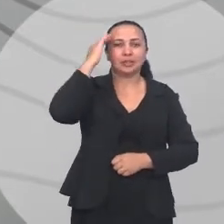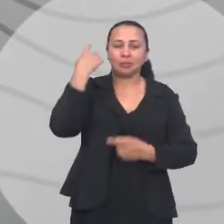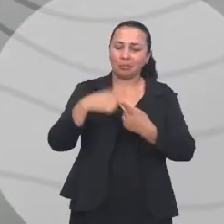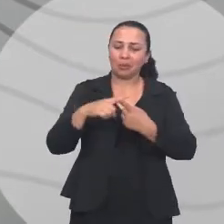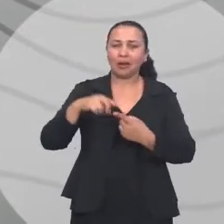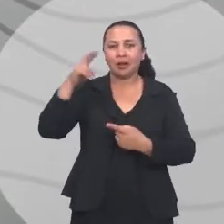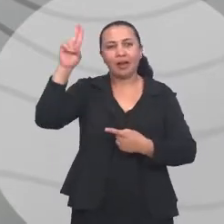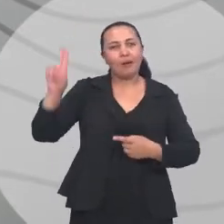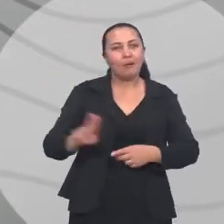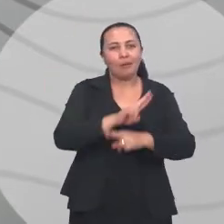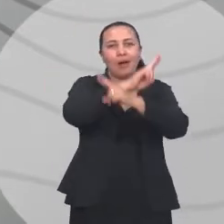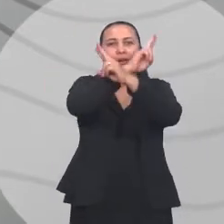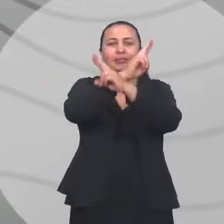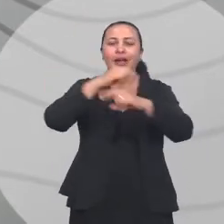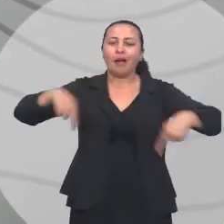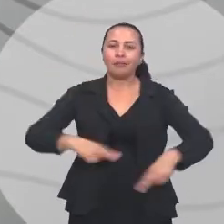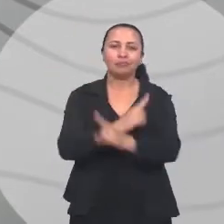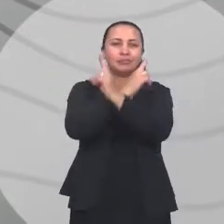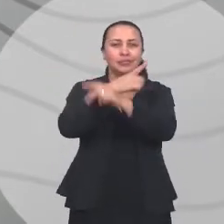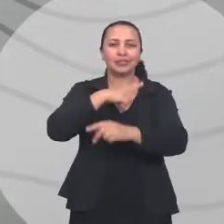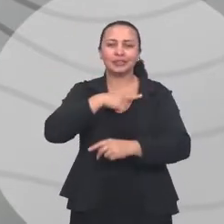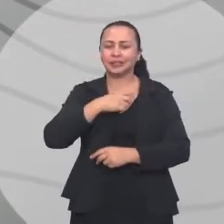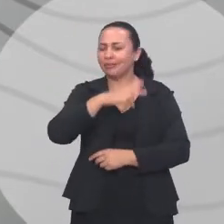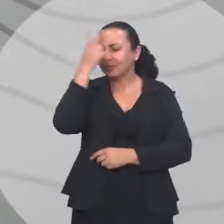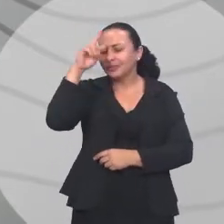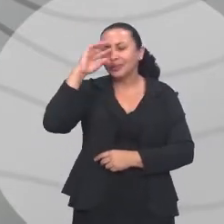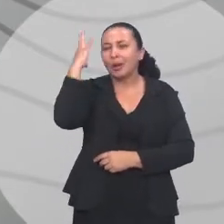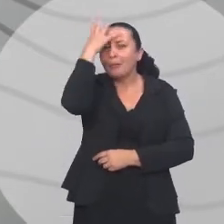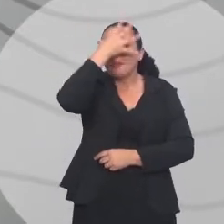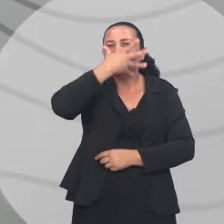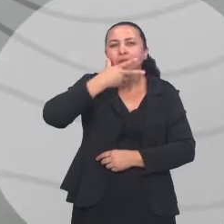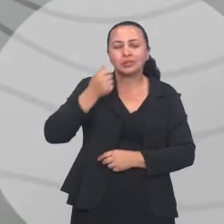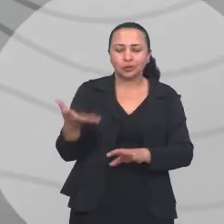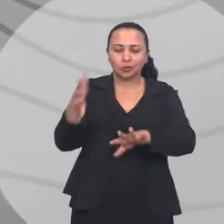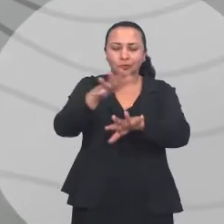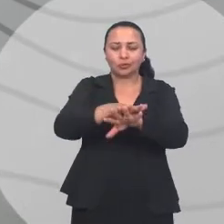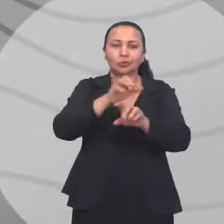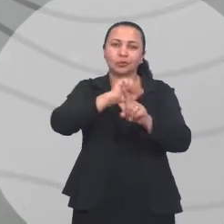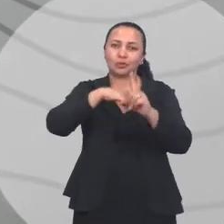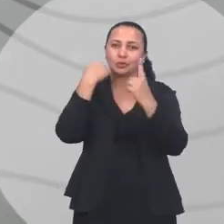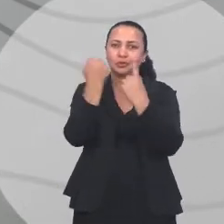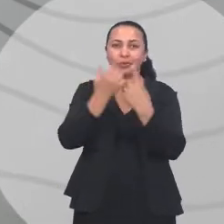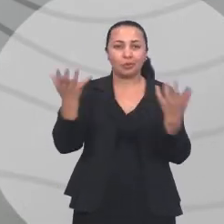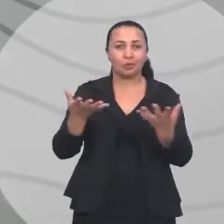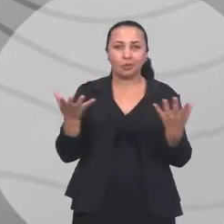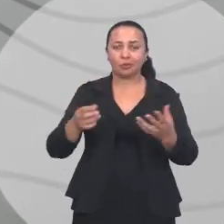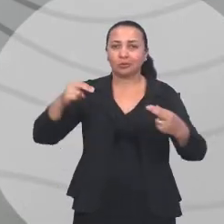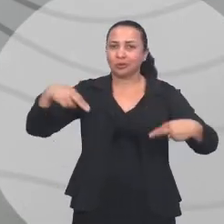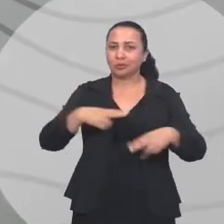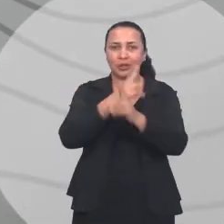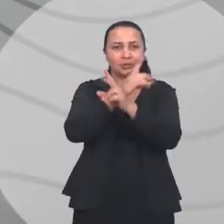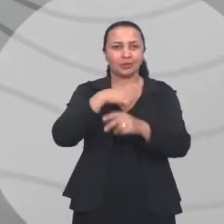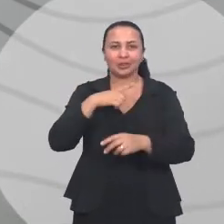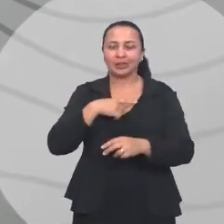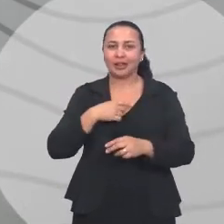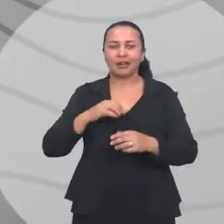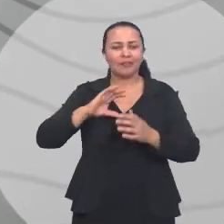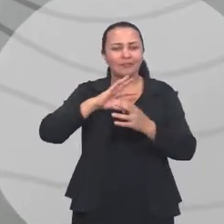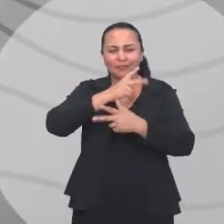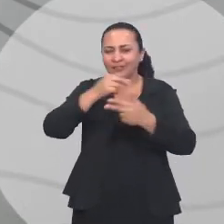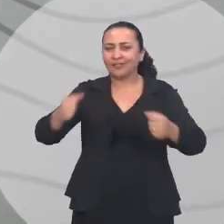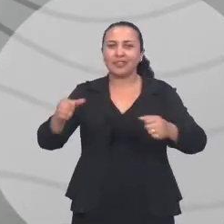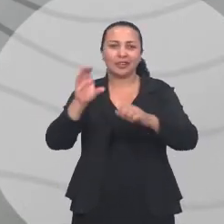porque a uesb tem uma história muito bonita de inclusão social hoje uesb ela tem todos os cursos vagas